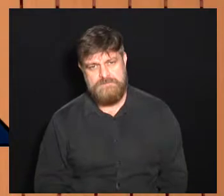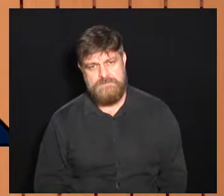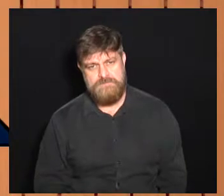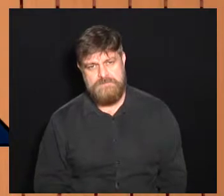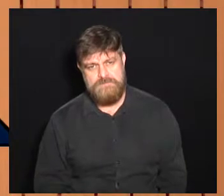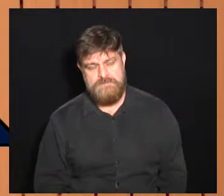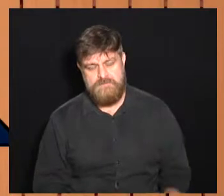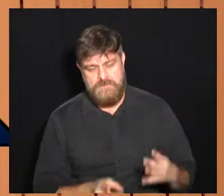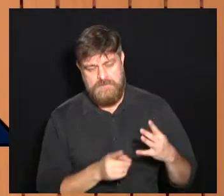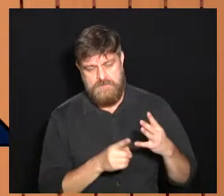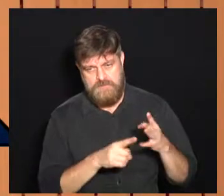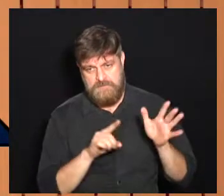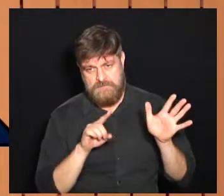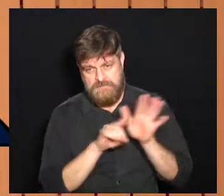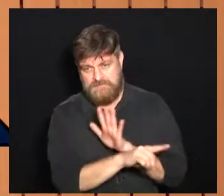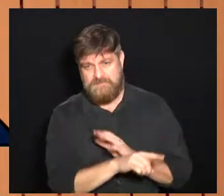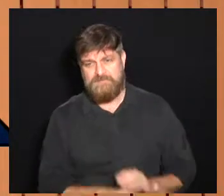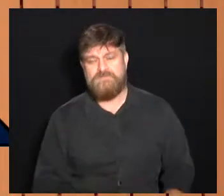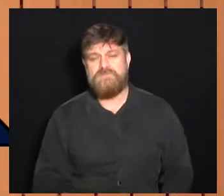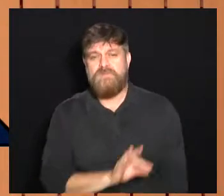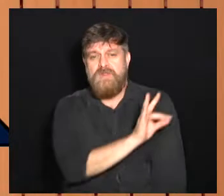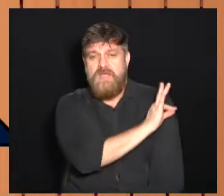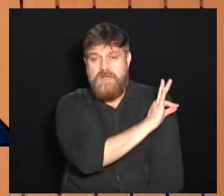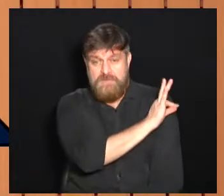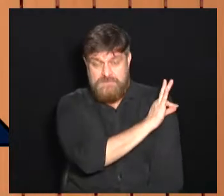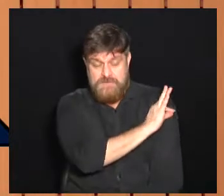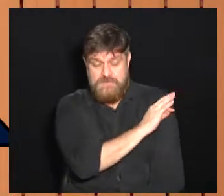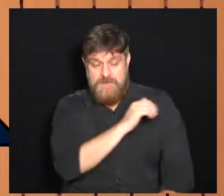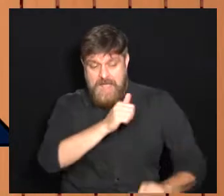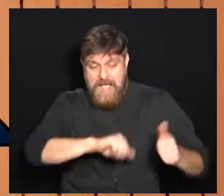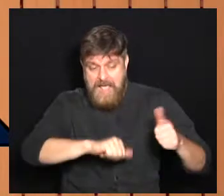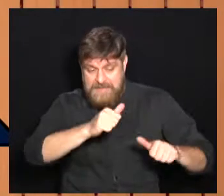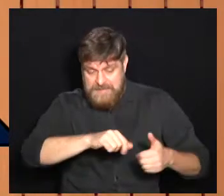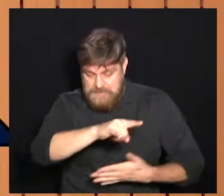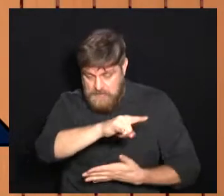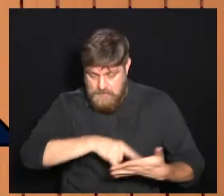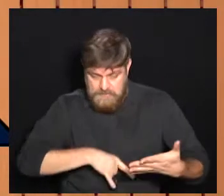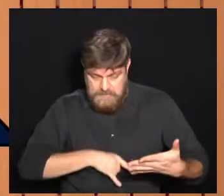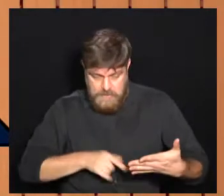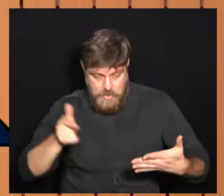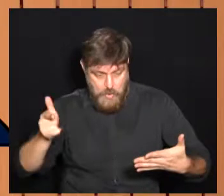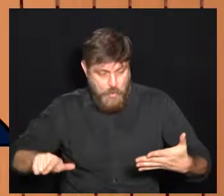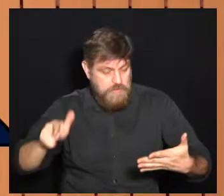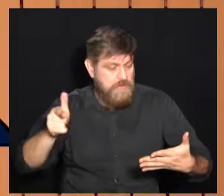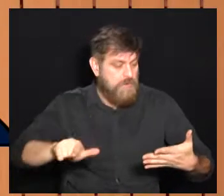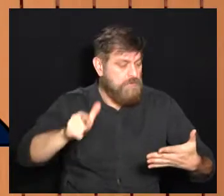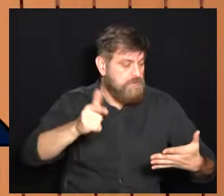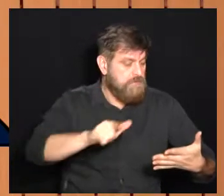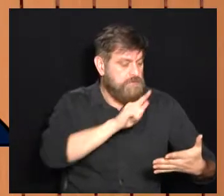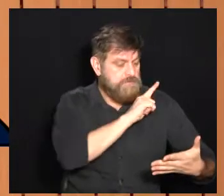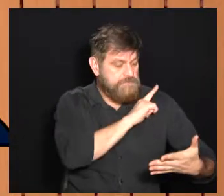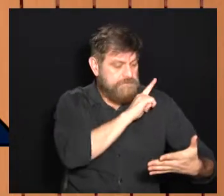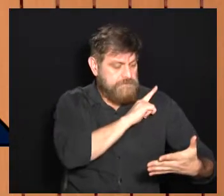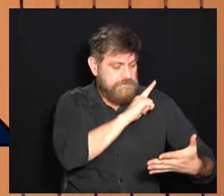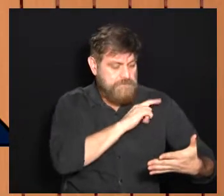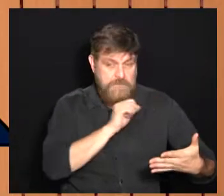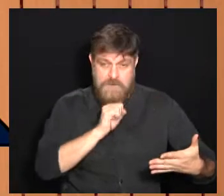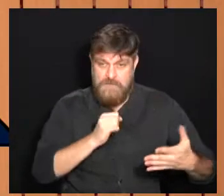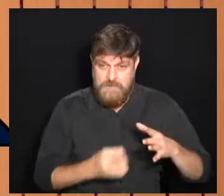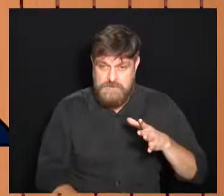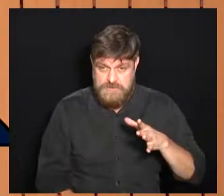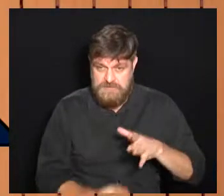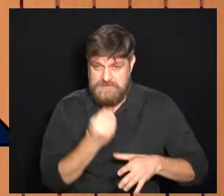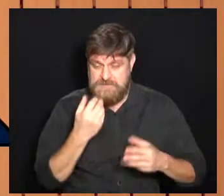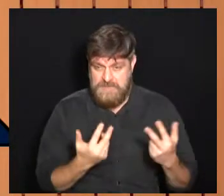A outra pergunta é se a prefeitura tem analisado contratos de outras gestoras que possam